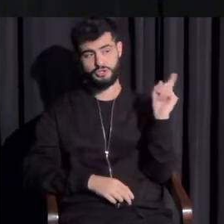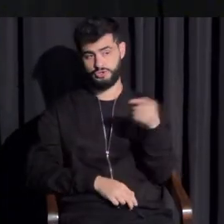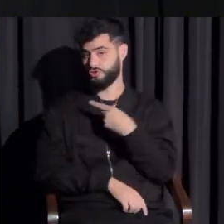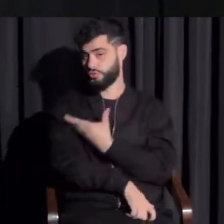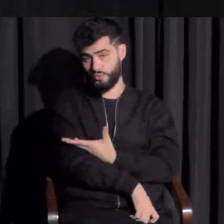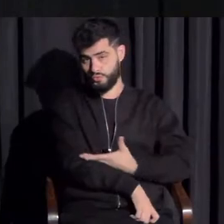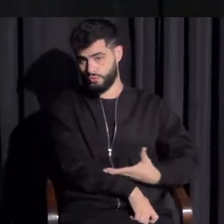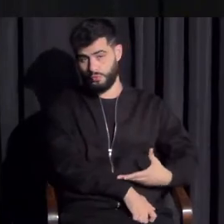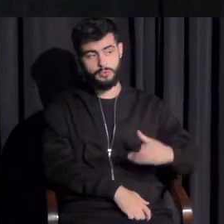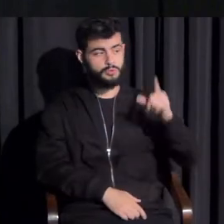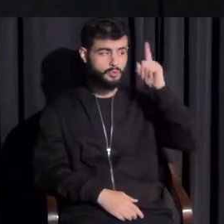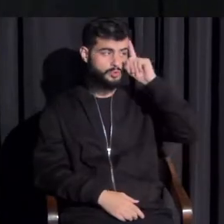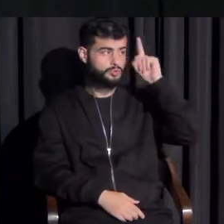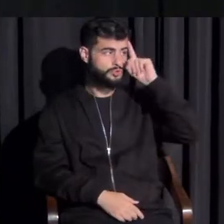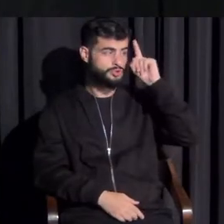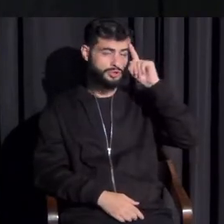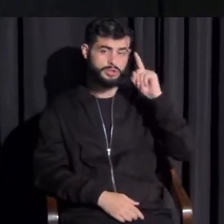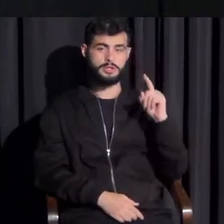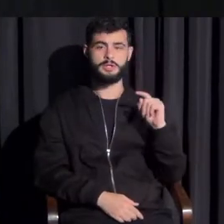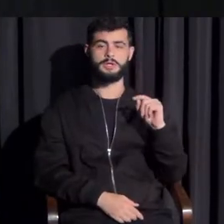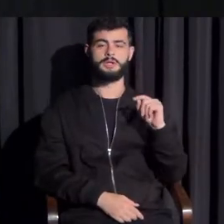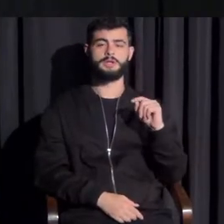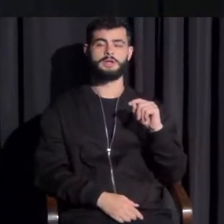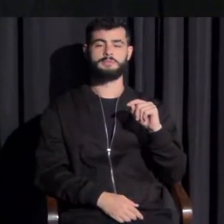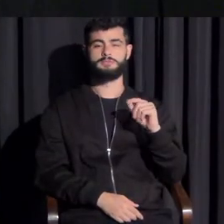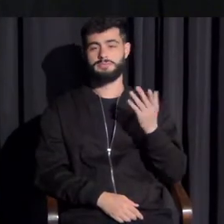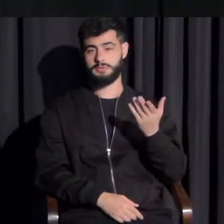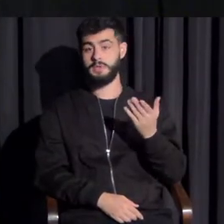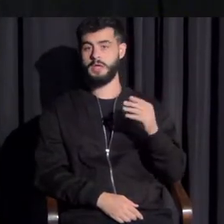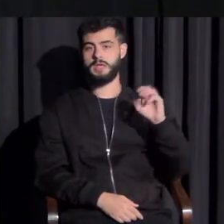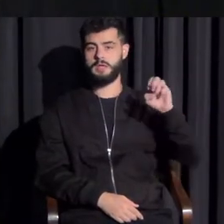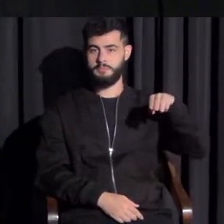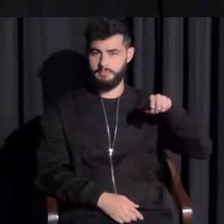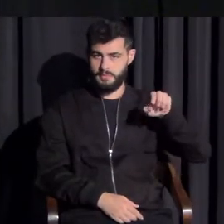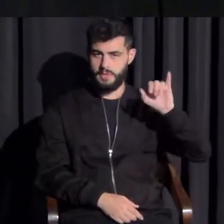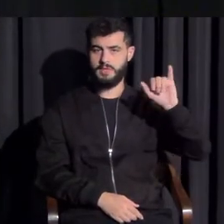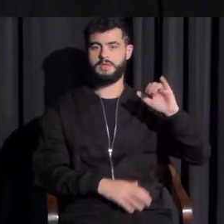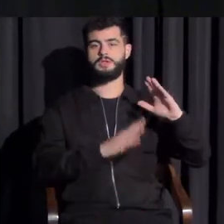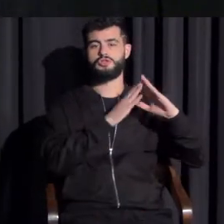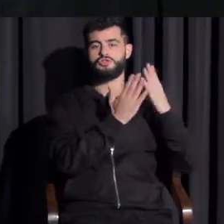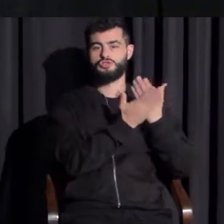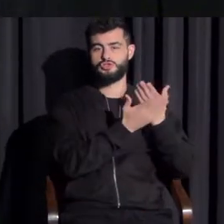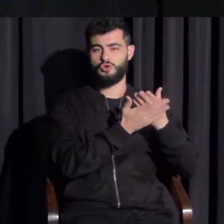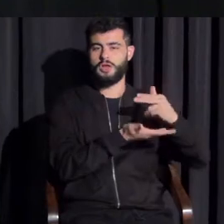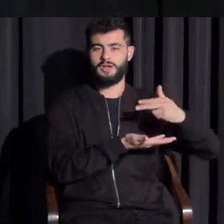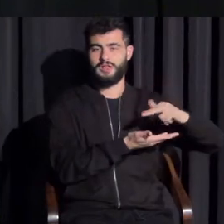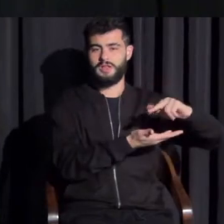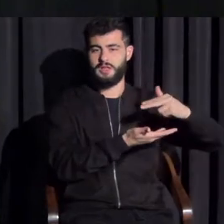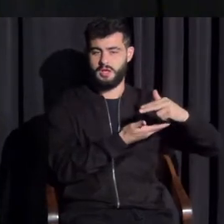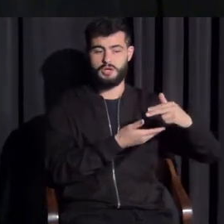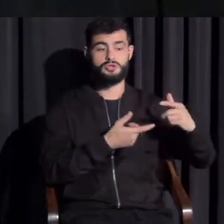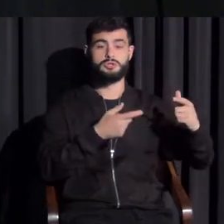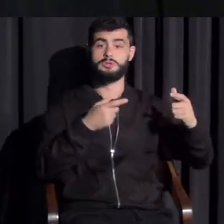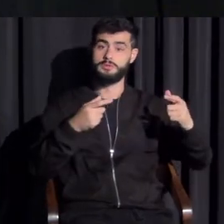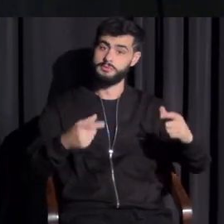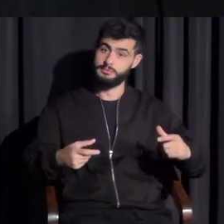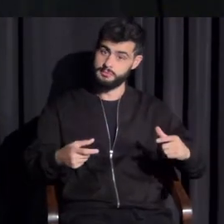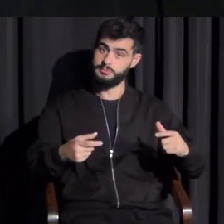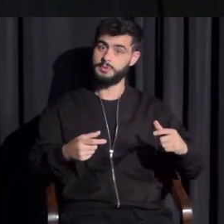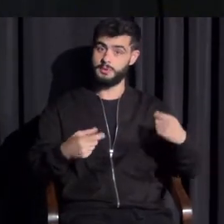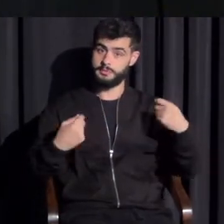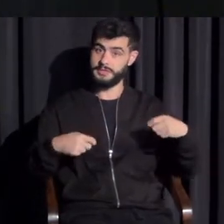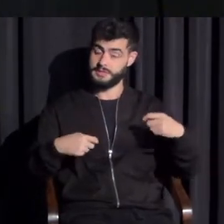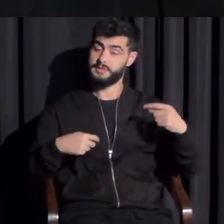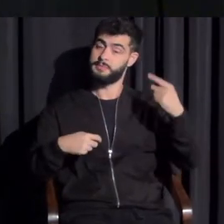essa condição de pertença, a EMEI, a creche, ao território, há que ter um processo